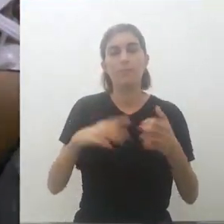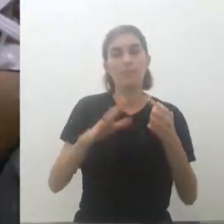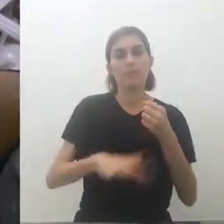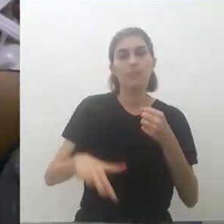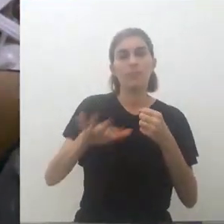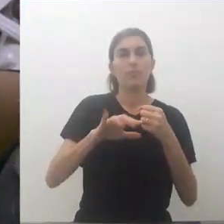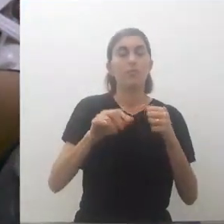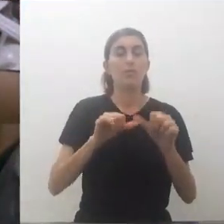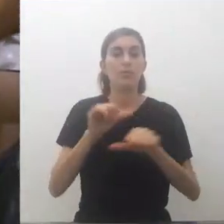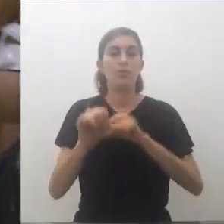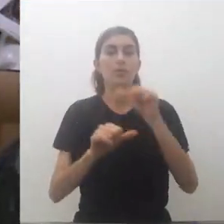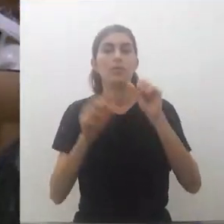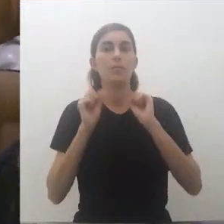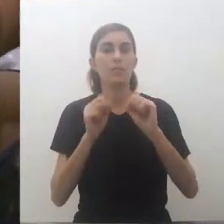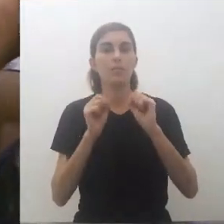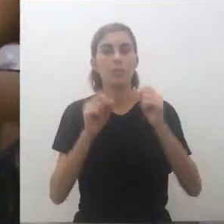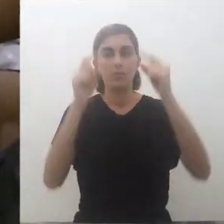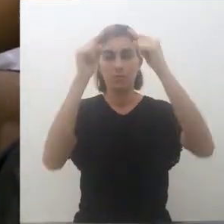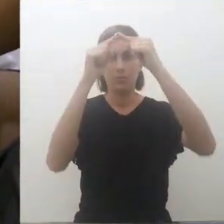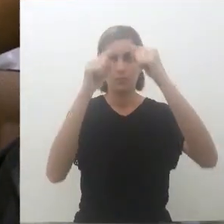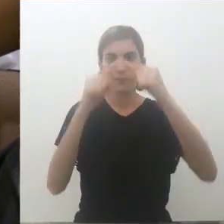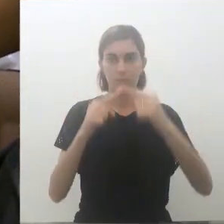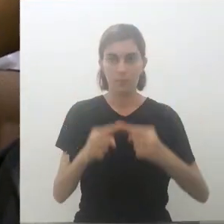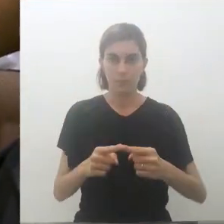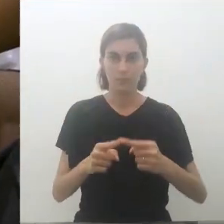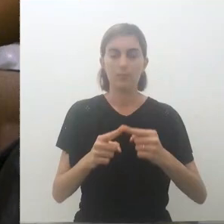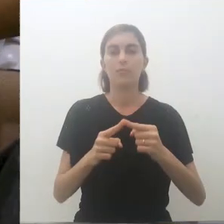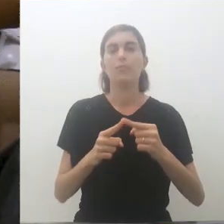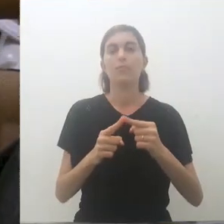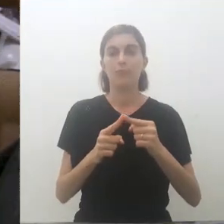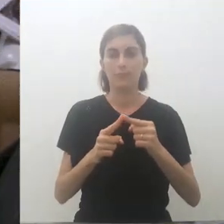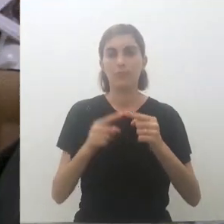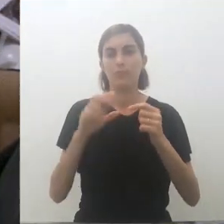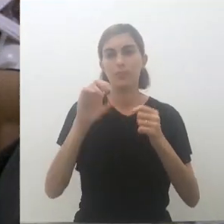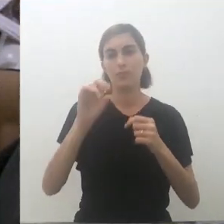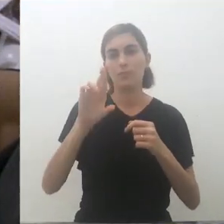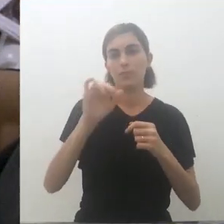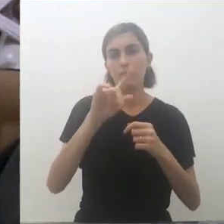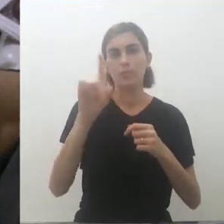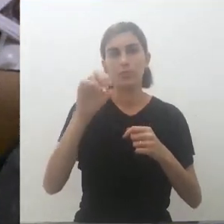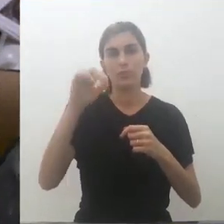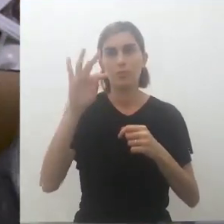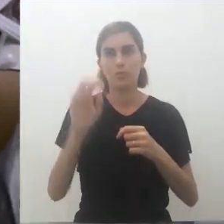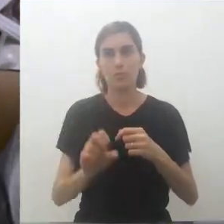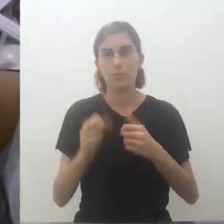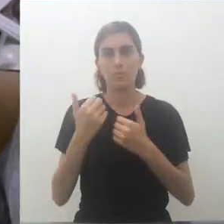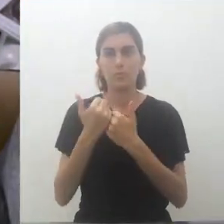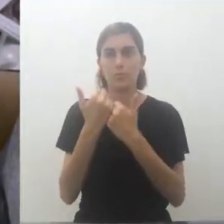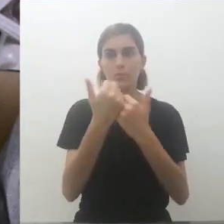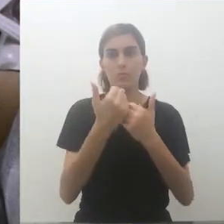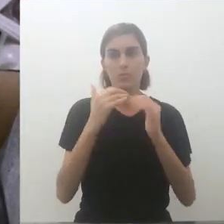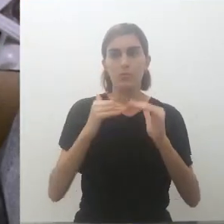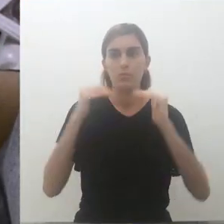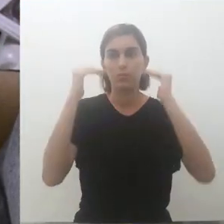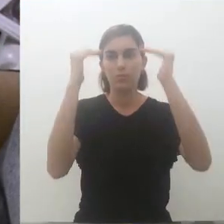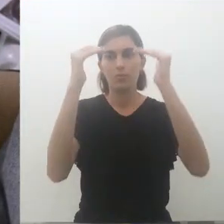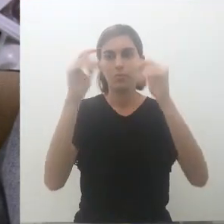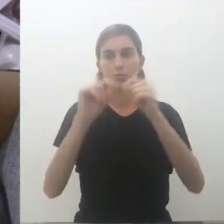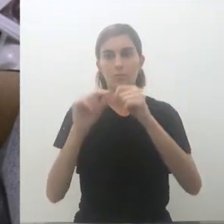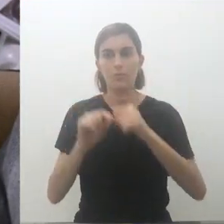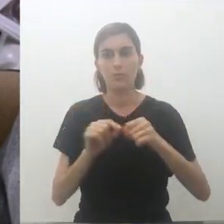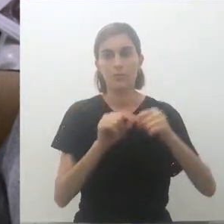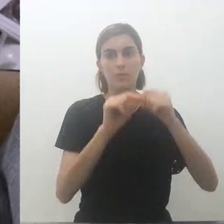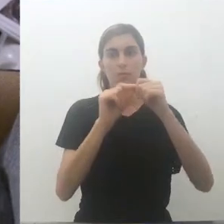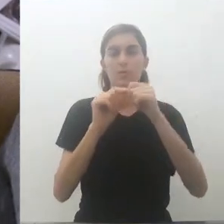posso alinhar a minha linha do horizonte a essa linha superior e gerar